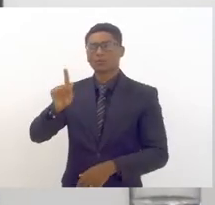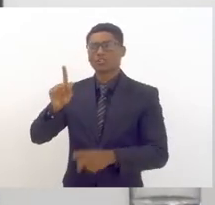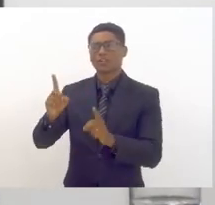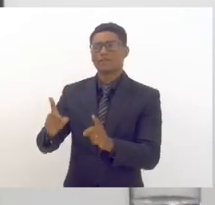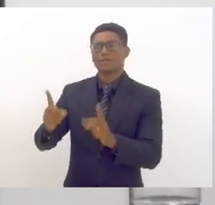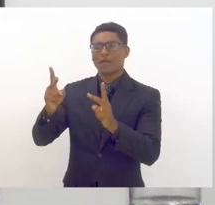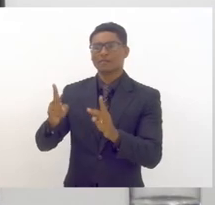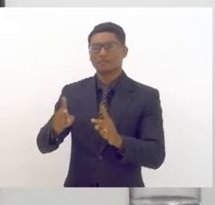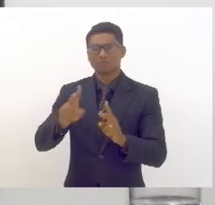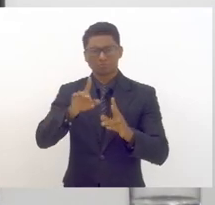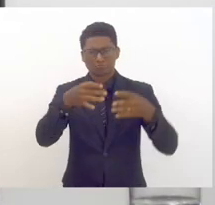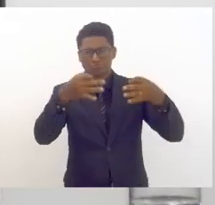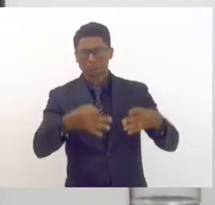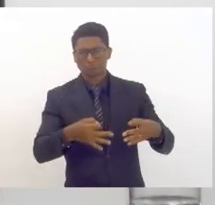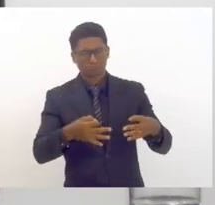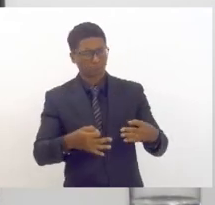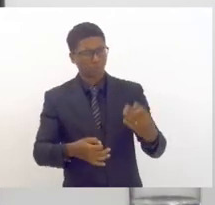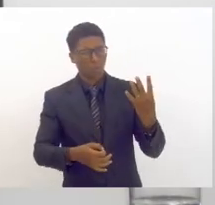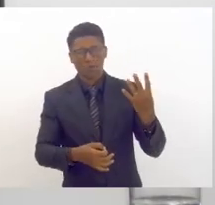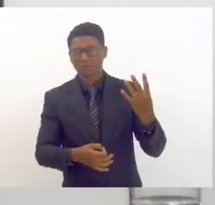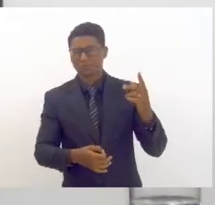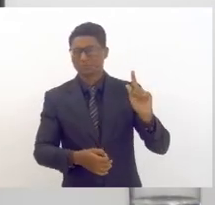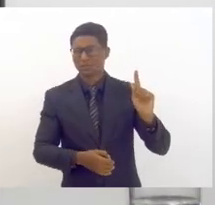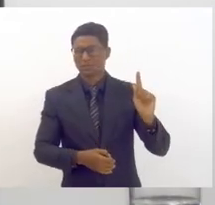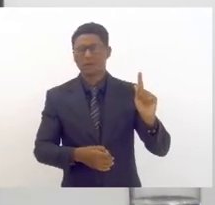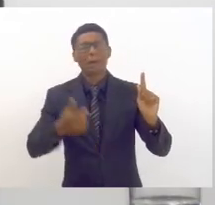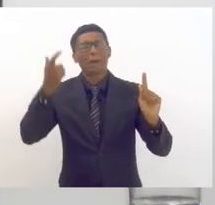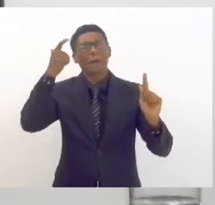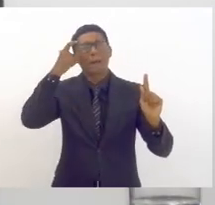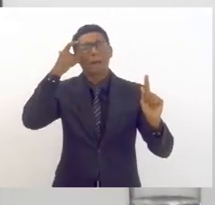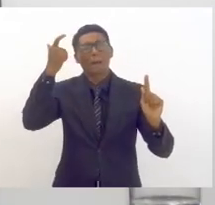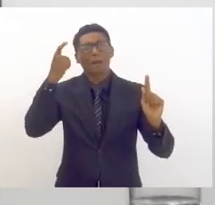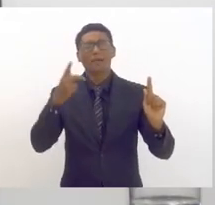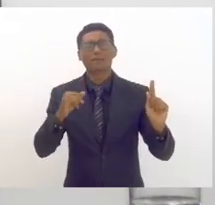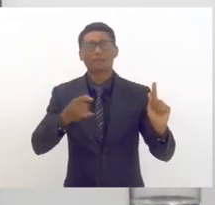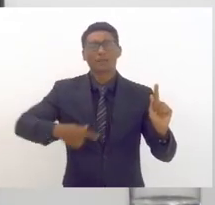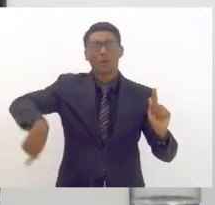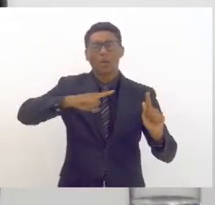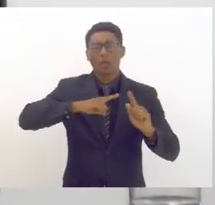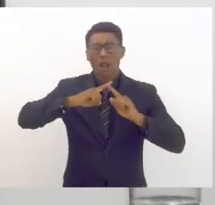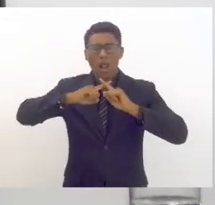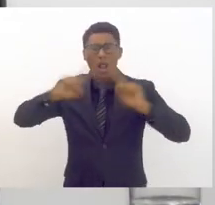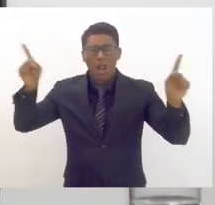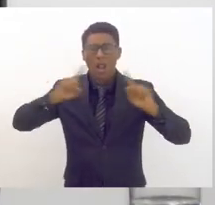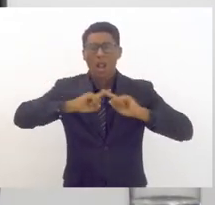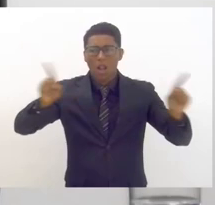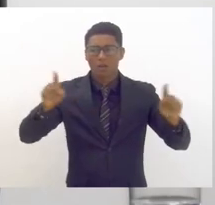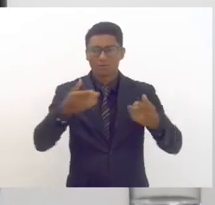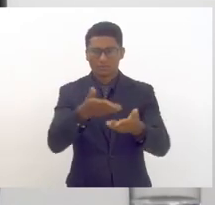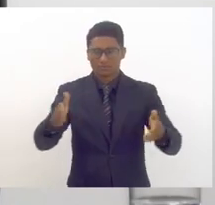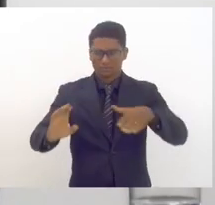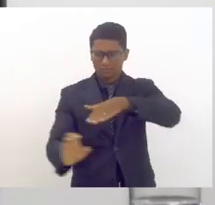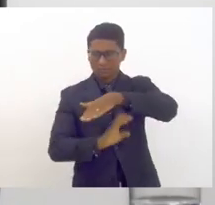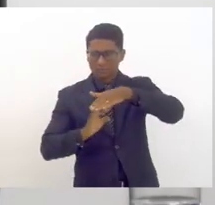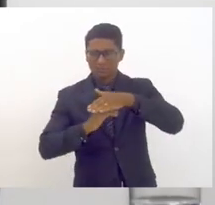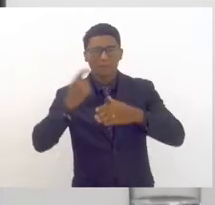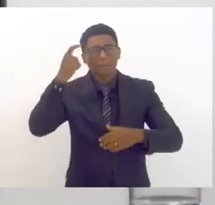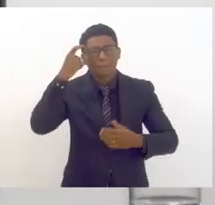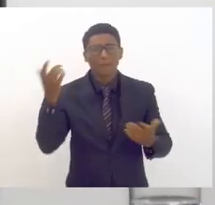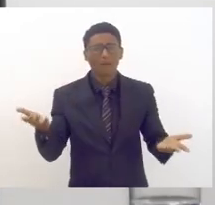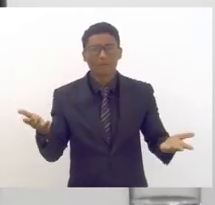só funciona 4. Você imagina se a gente fosse reclamar do serviço mal prestado pelas operadoras. Eu